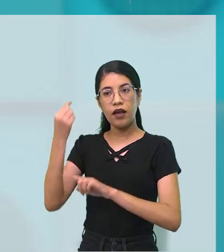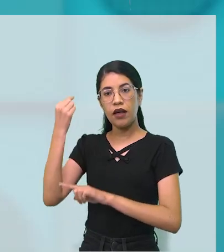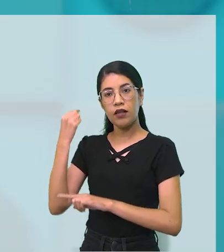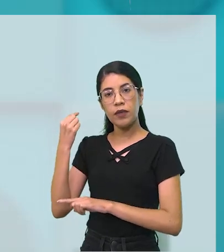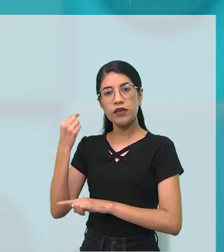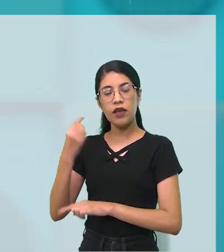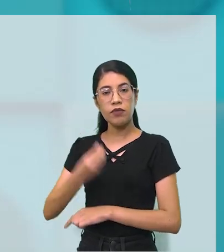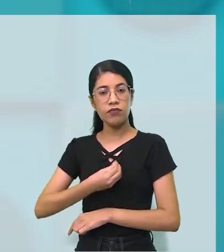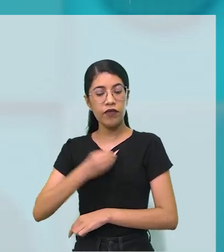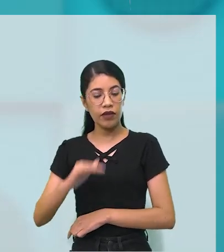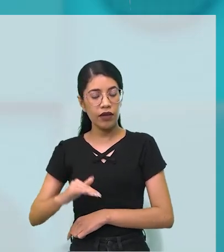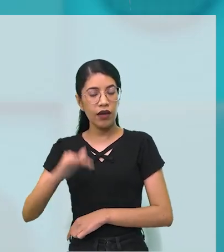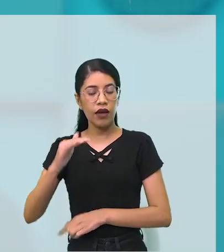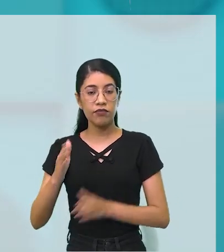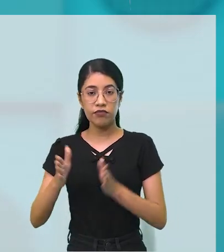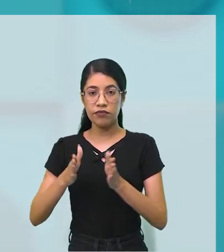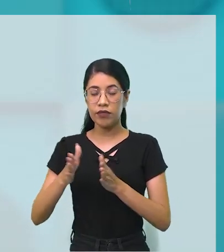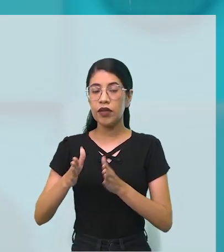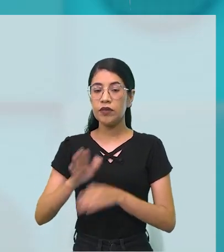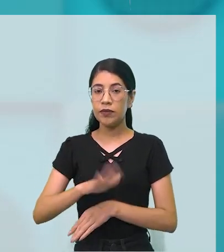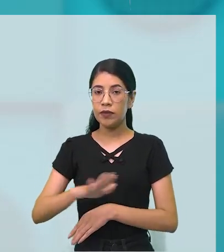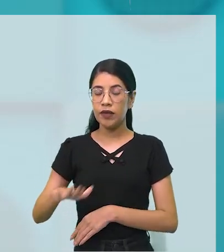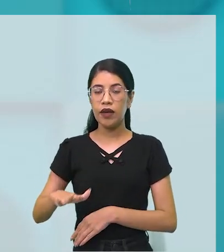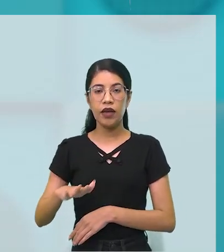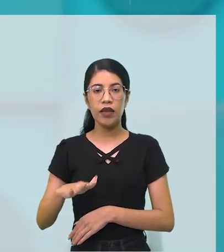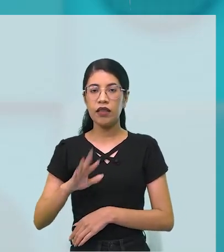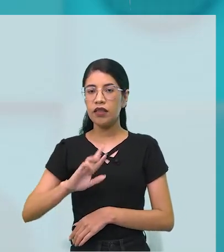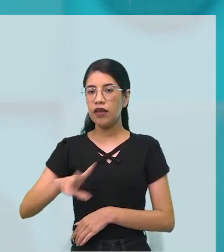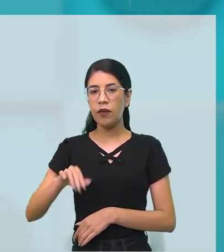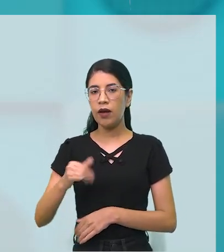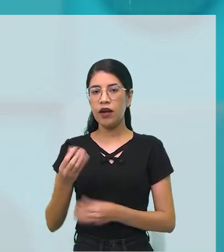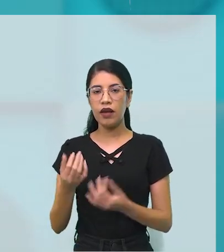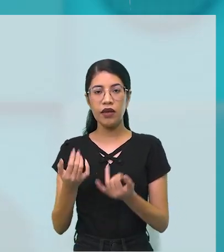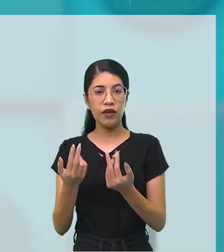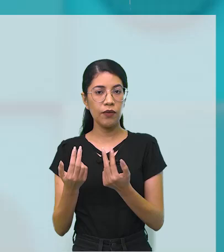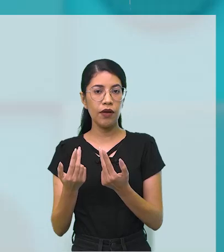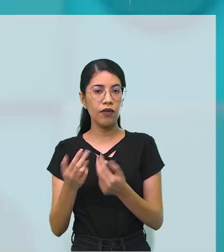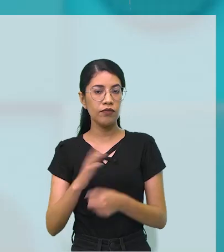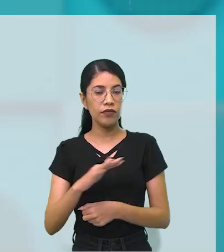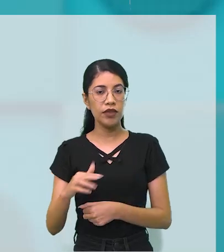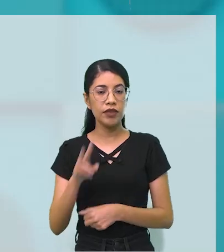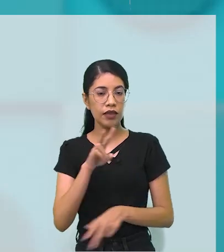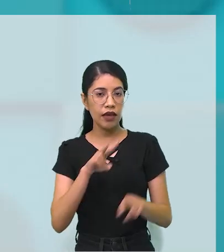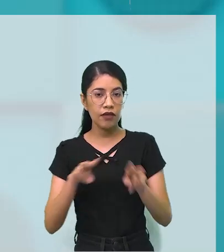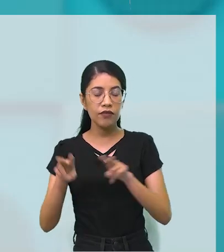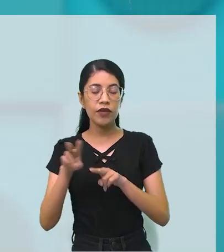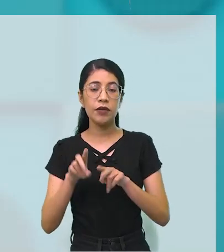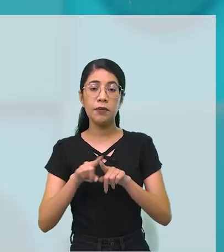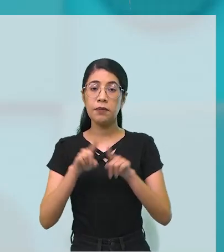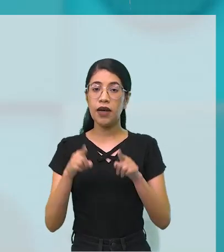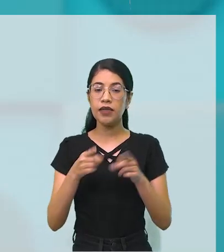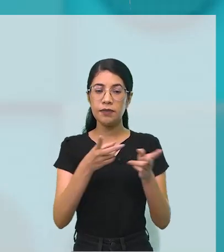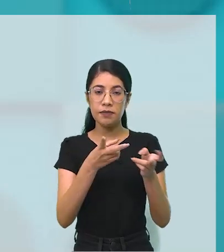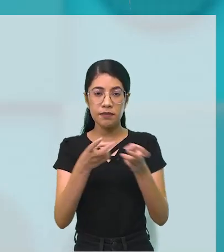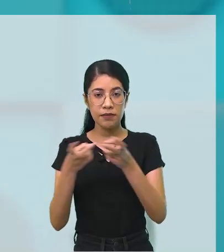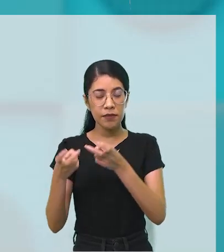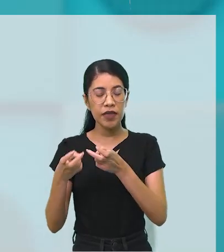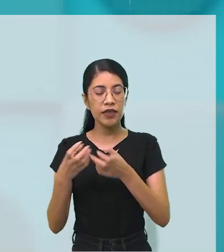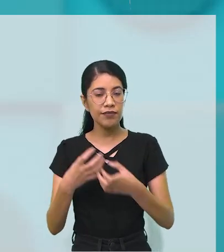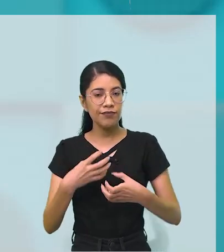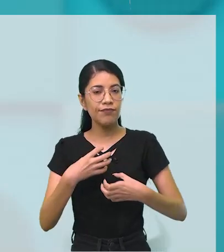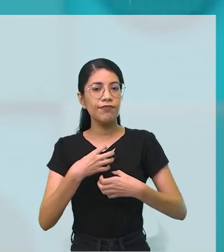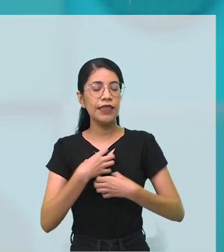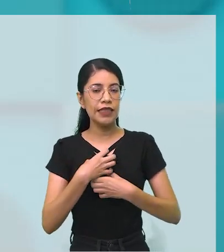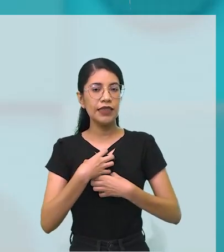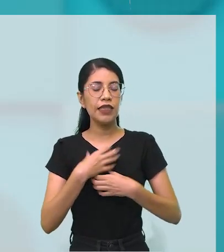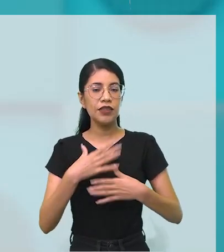tão alegre, com tantos momentos de brincadeira quanto as crianças que ele ouvia. E, apesar disso, ao escutar, trazia um conforto